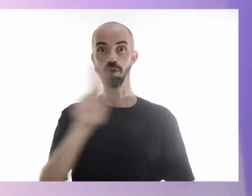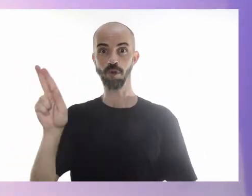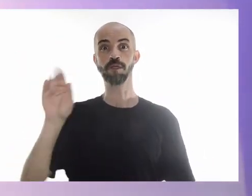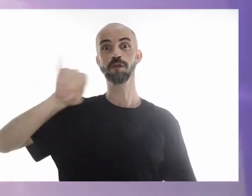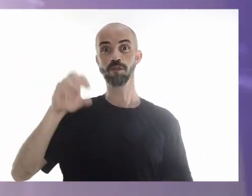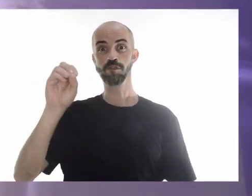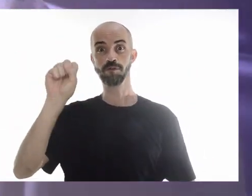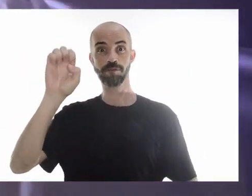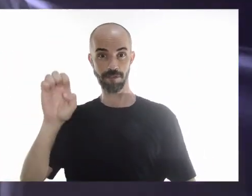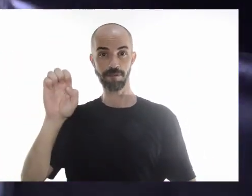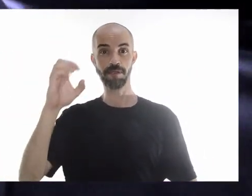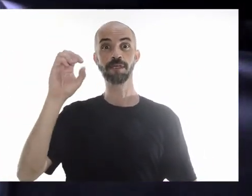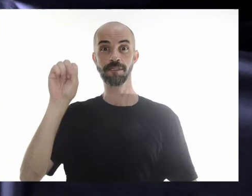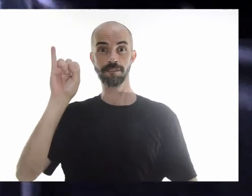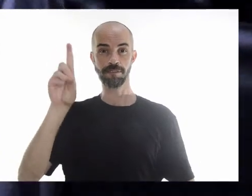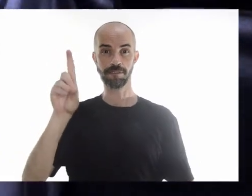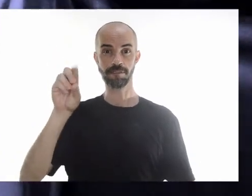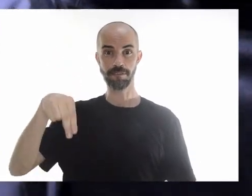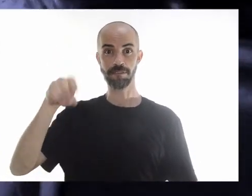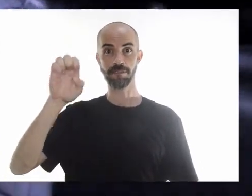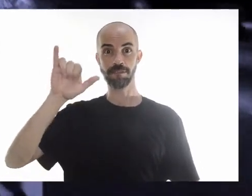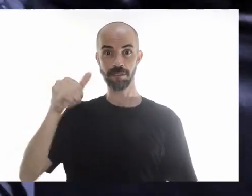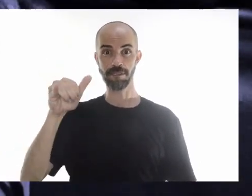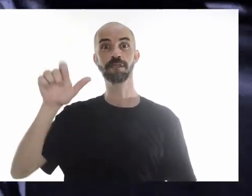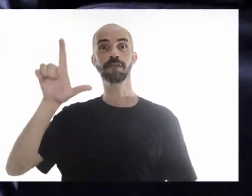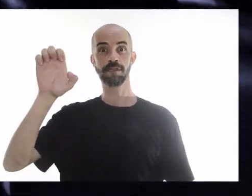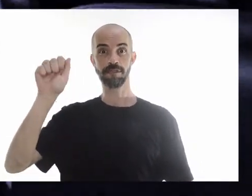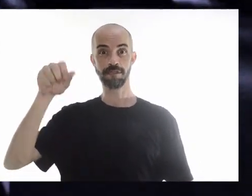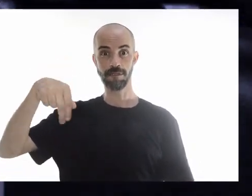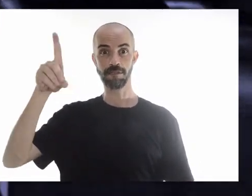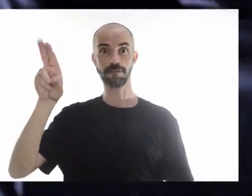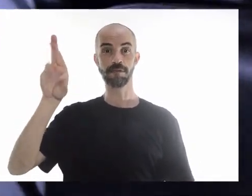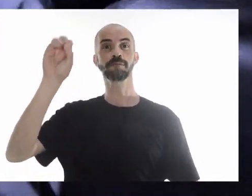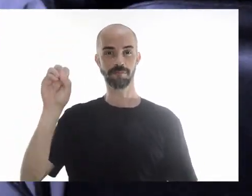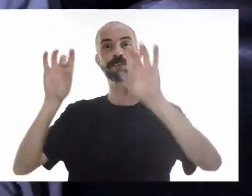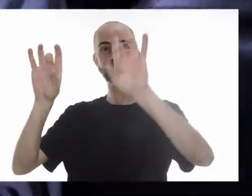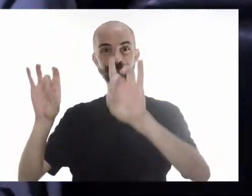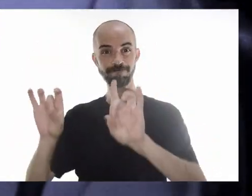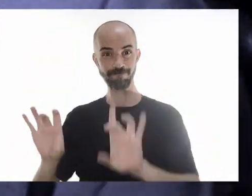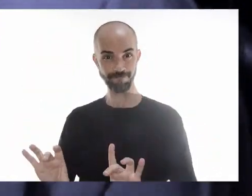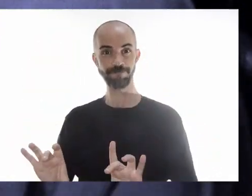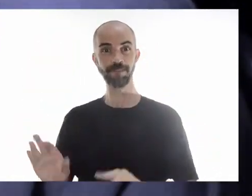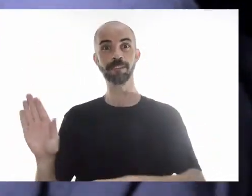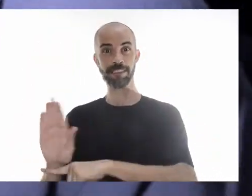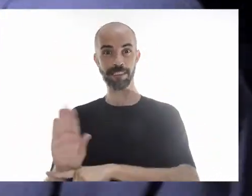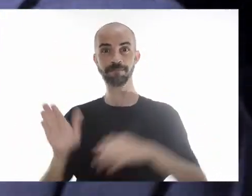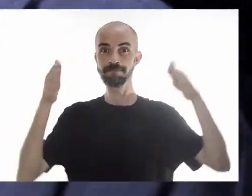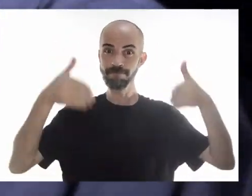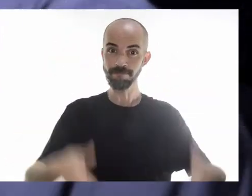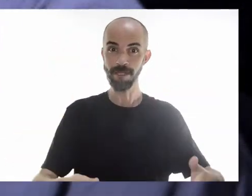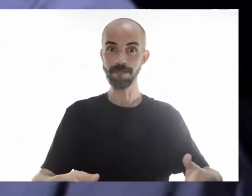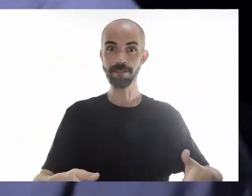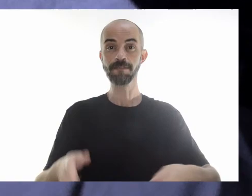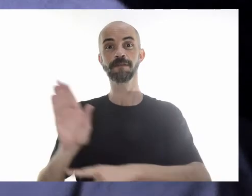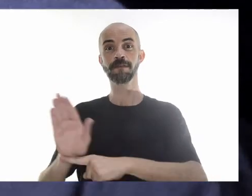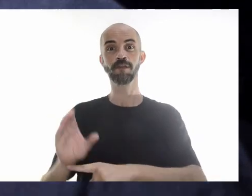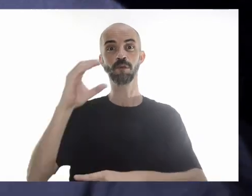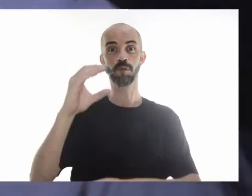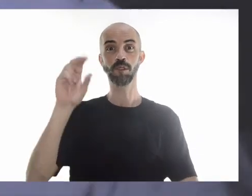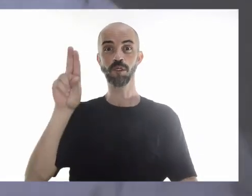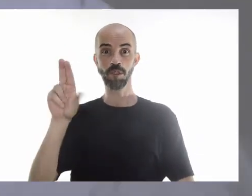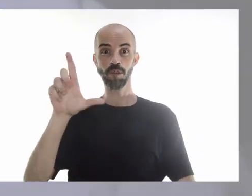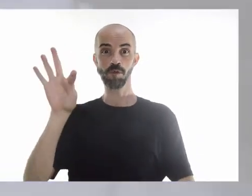de cinema, voltada à exibição de filmes cult. Após o encerramento do filme, começava uma sessão de debates, onde tinham